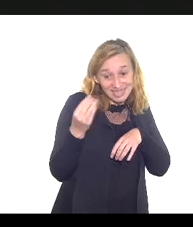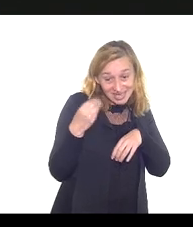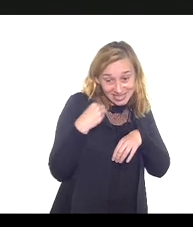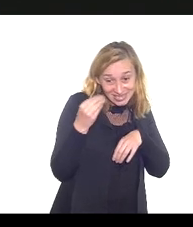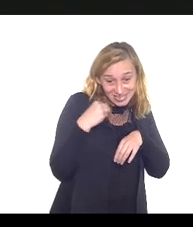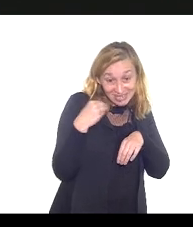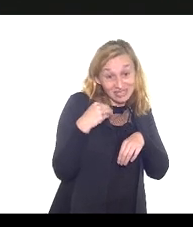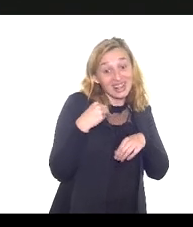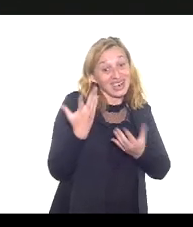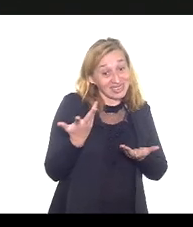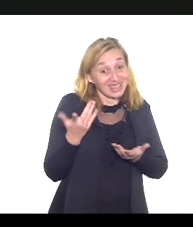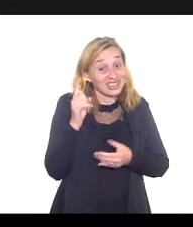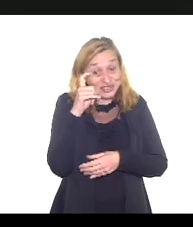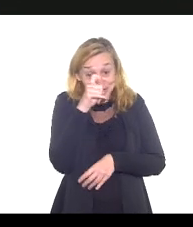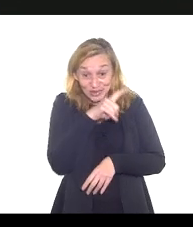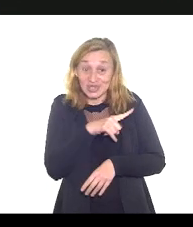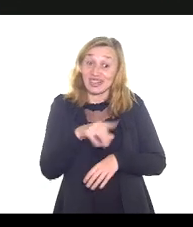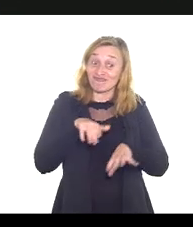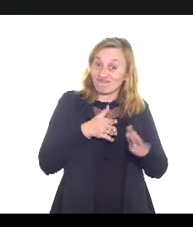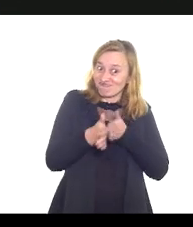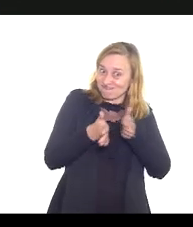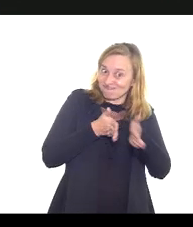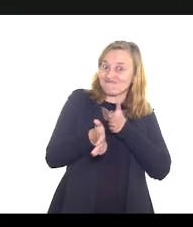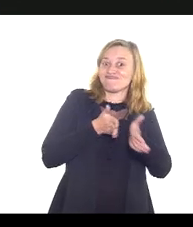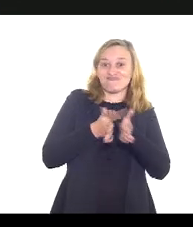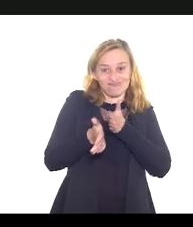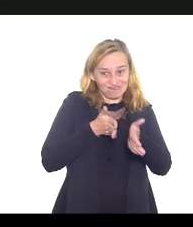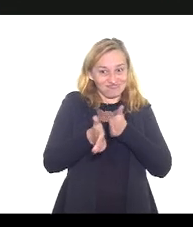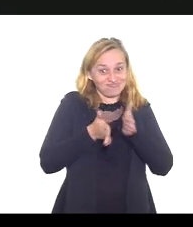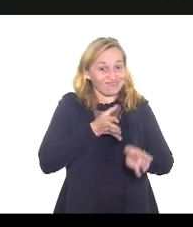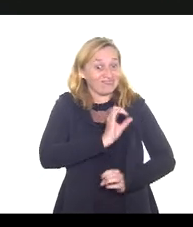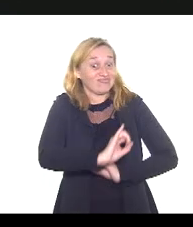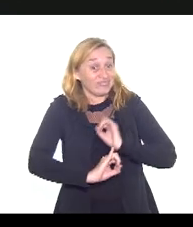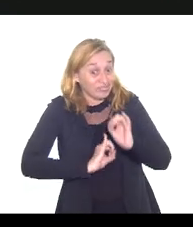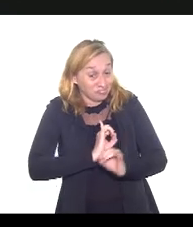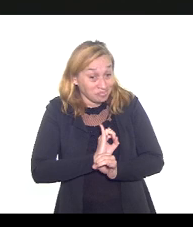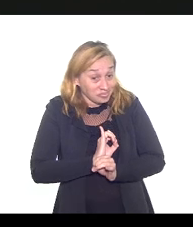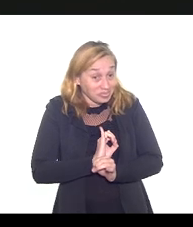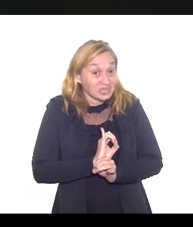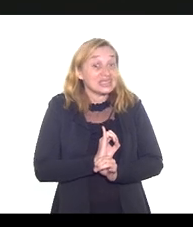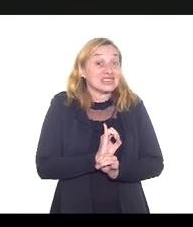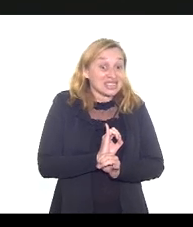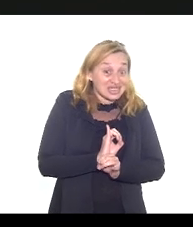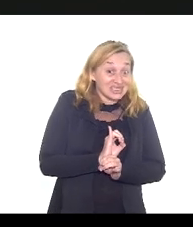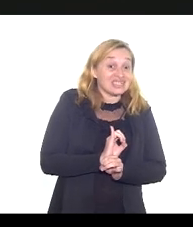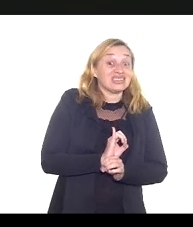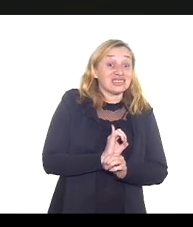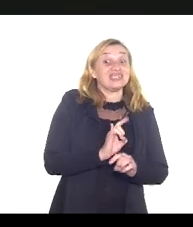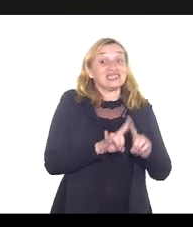pela dificuldade, né, de acesso, né, à internet e os instrumentos, né,